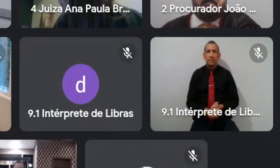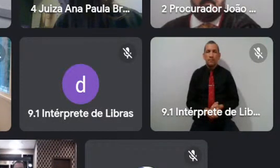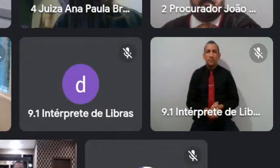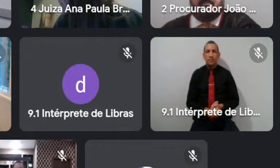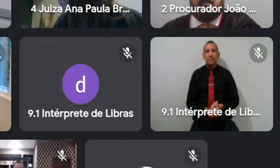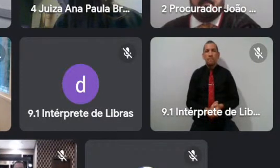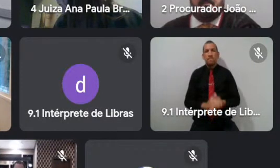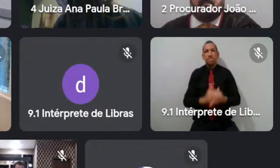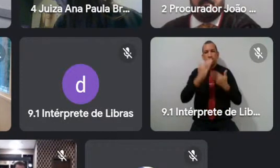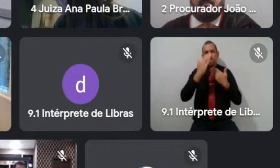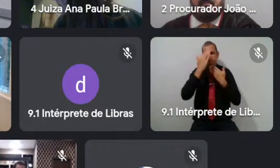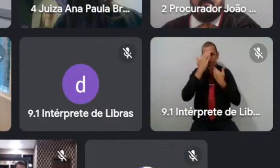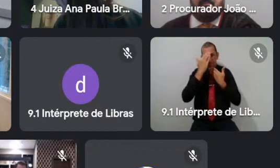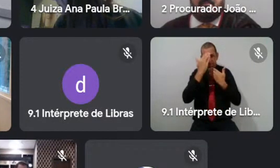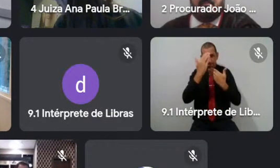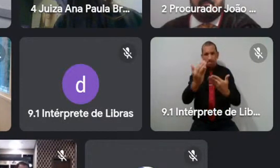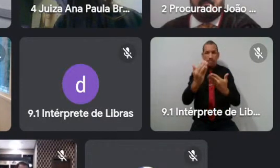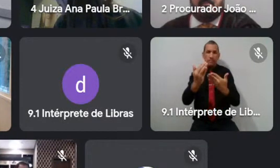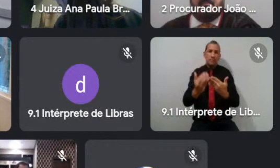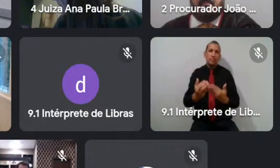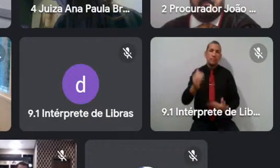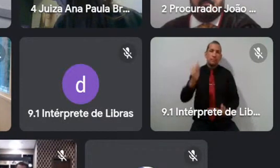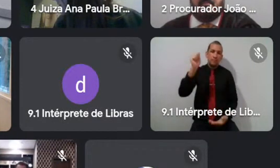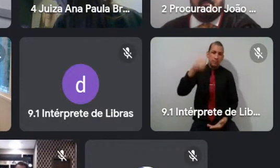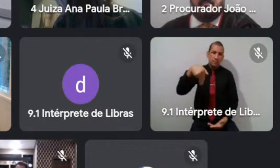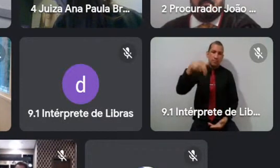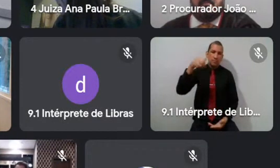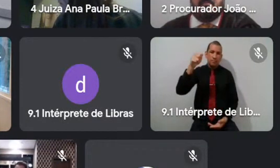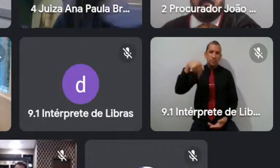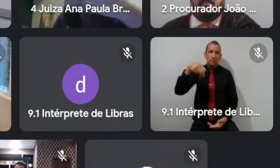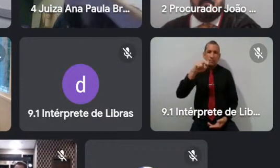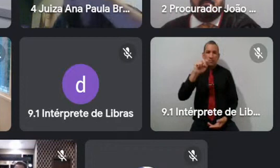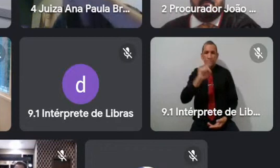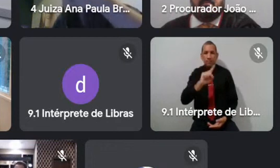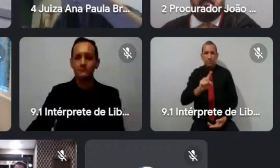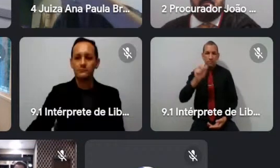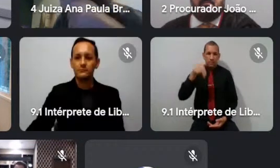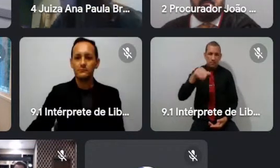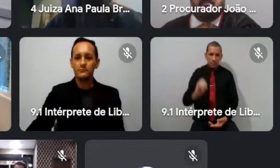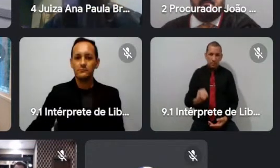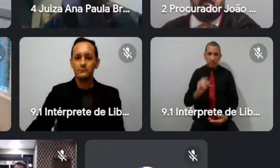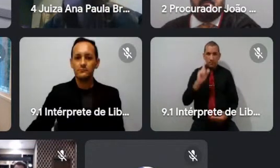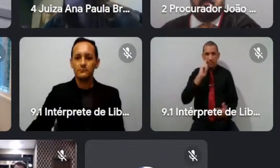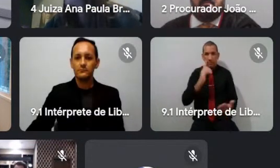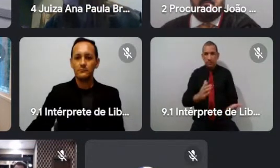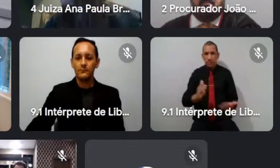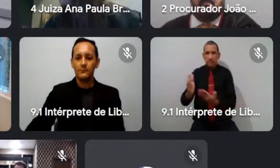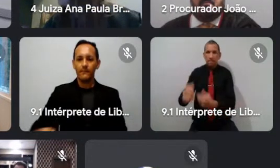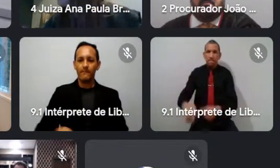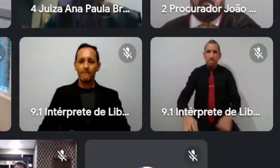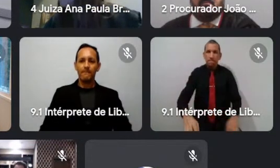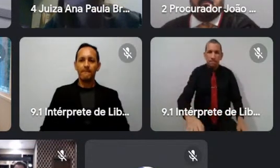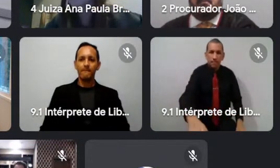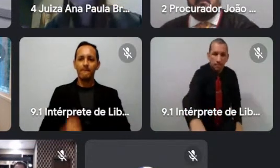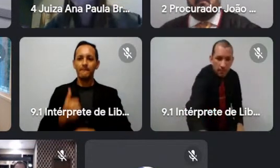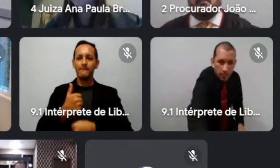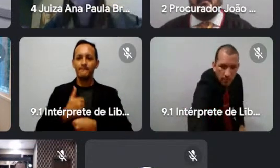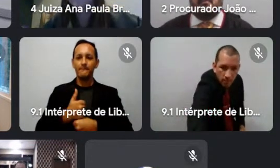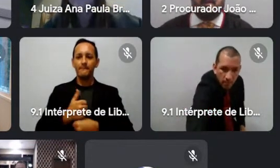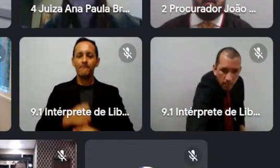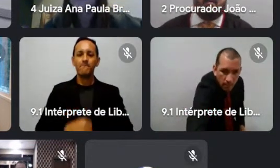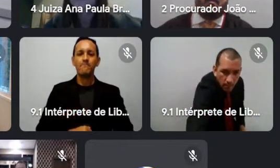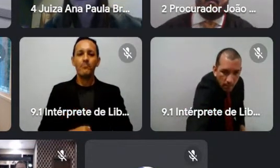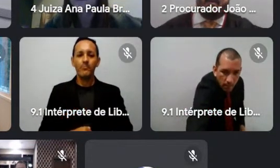e obrigado Doutor mandando parabéns também pela suas palavras essa palavra agora procurador Dr João Gustavo de Almeida